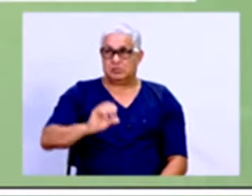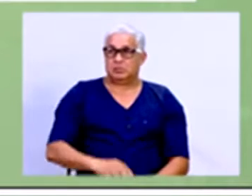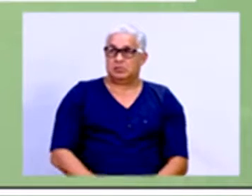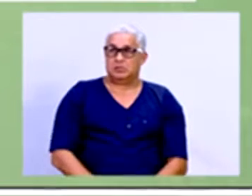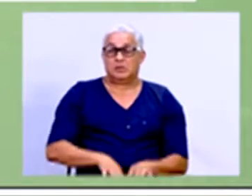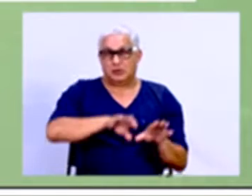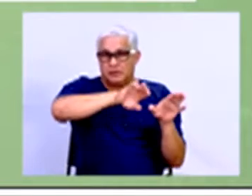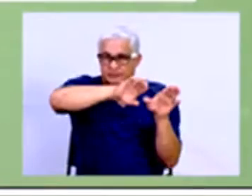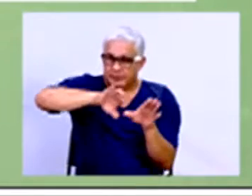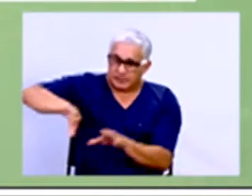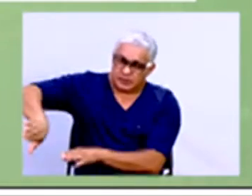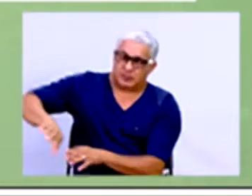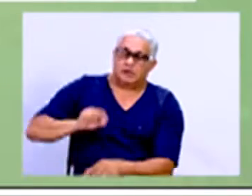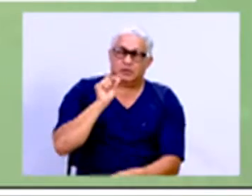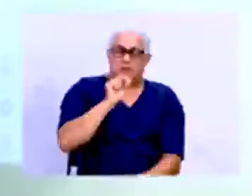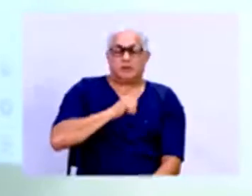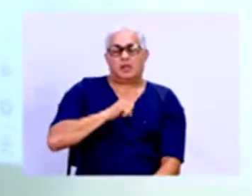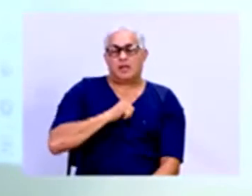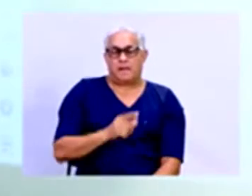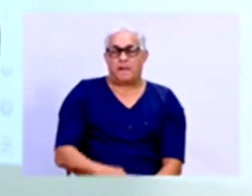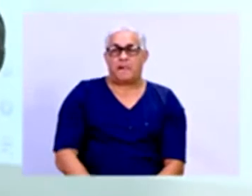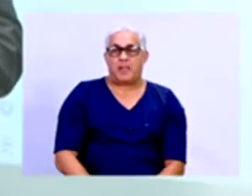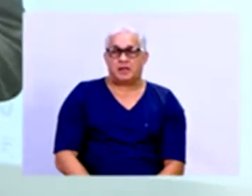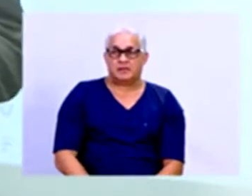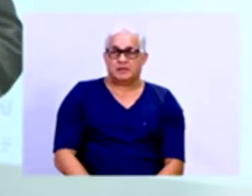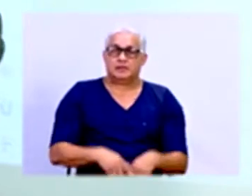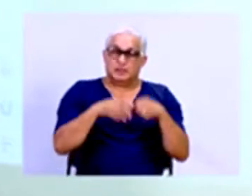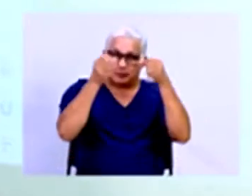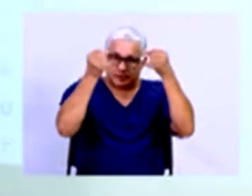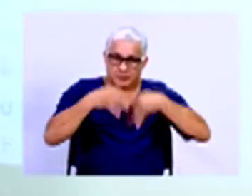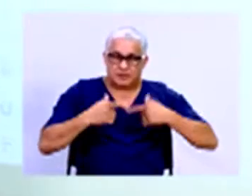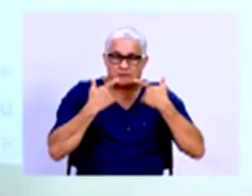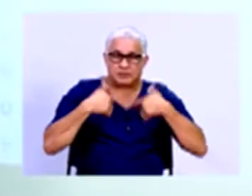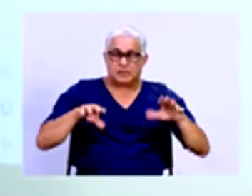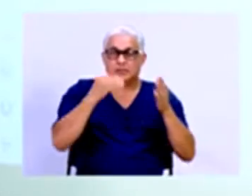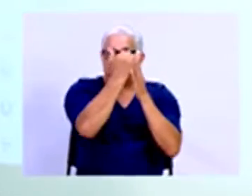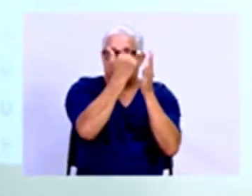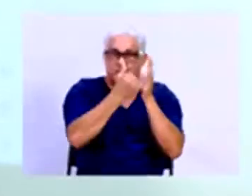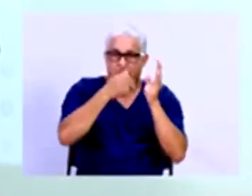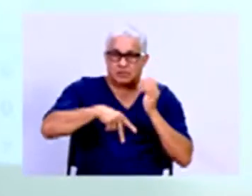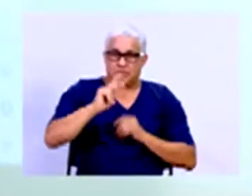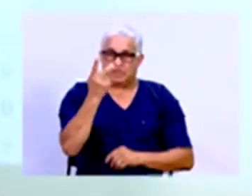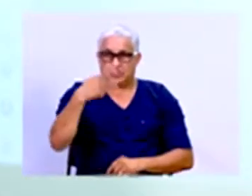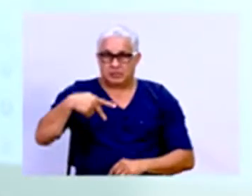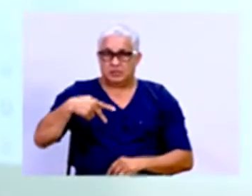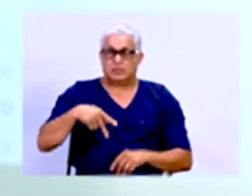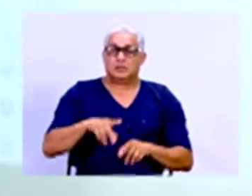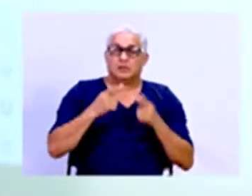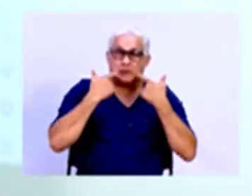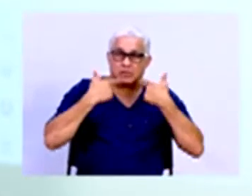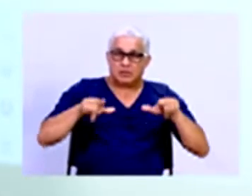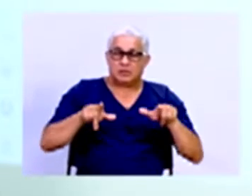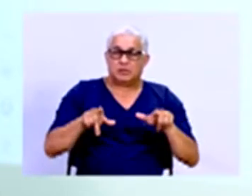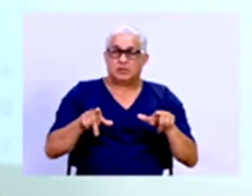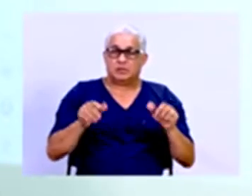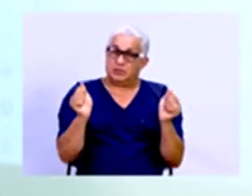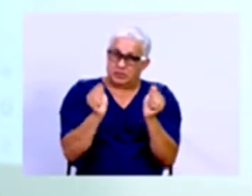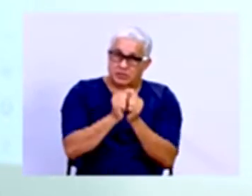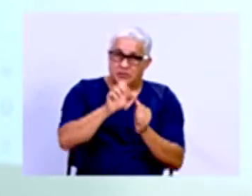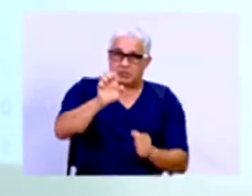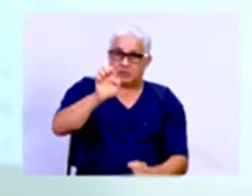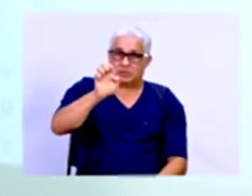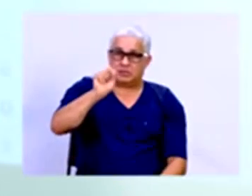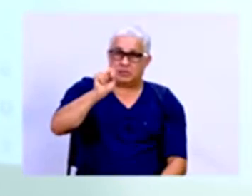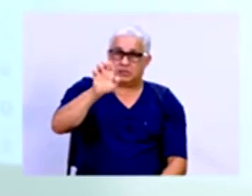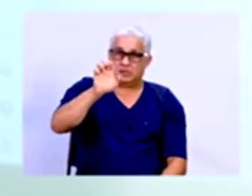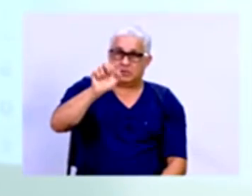Bom, basicamente o que nós temos, né, a falar sobre a linguagem de programação PHP é que ela é uma linguagem que funciona no lado do servidor, né? Então nós